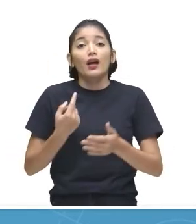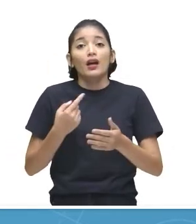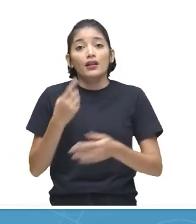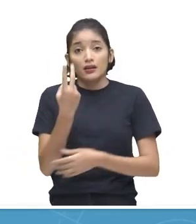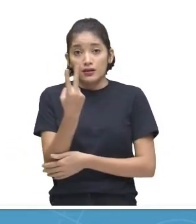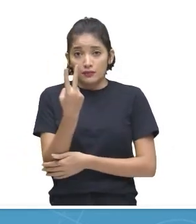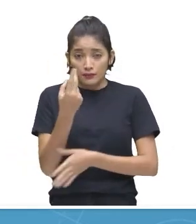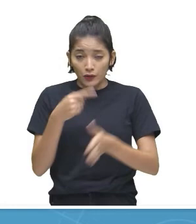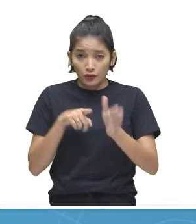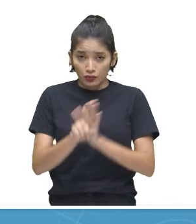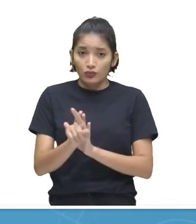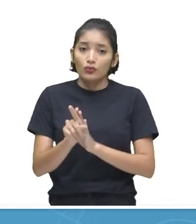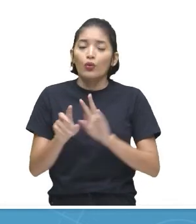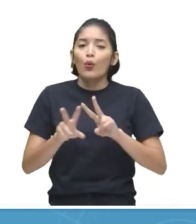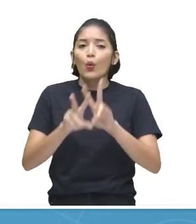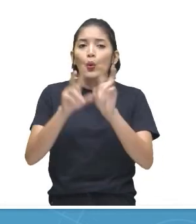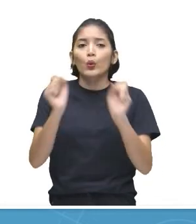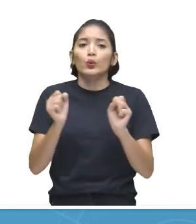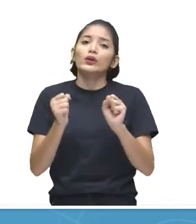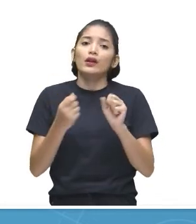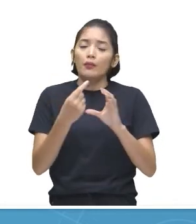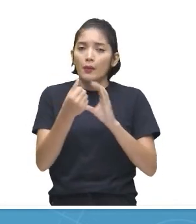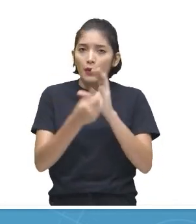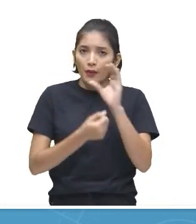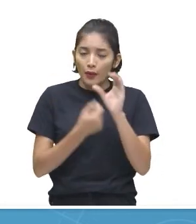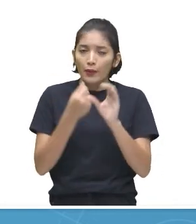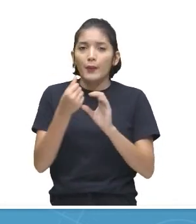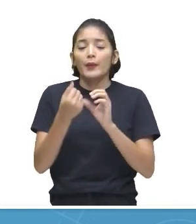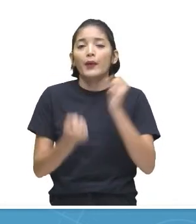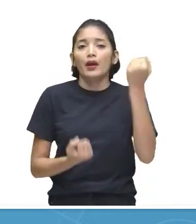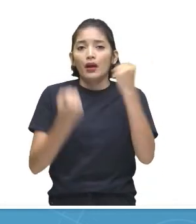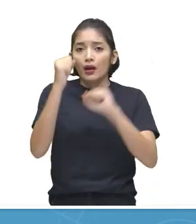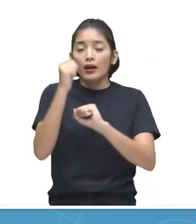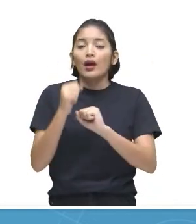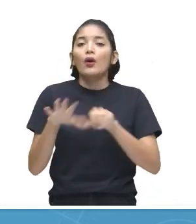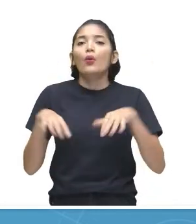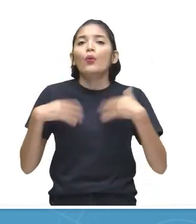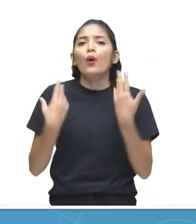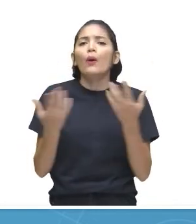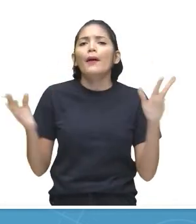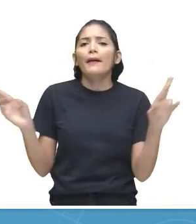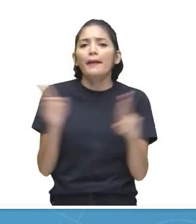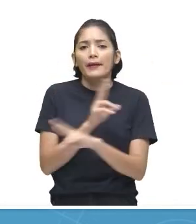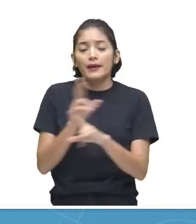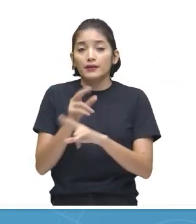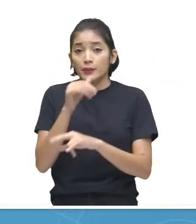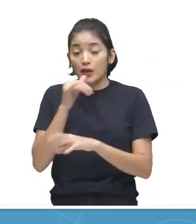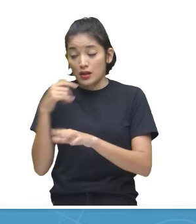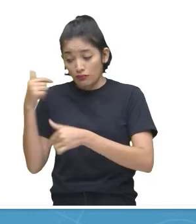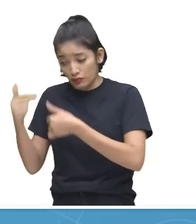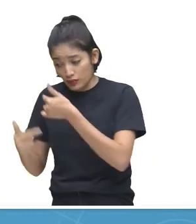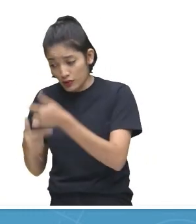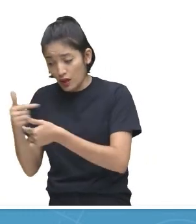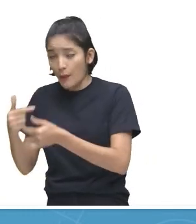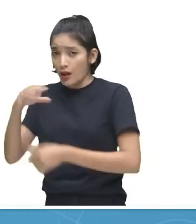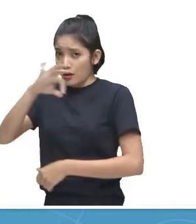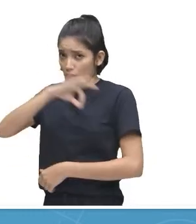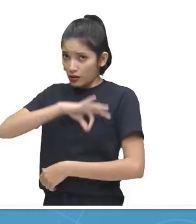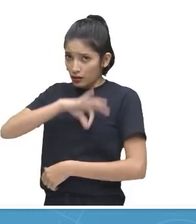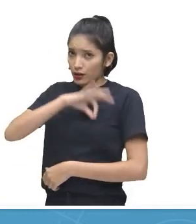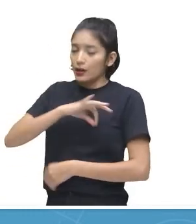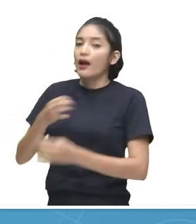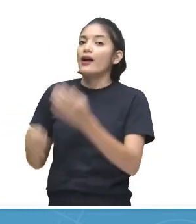sobre o capitalismo industrial, vocês iam falar um pouco sobre essa relação, né, do trabalhador assalariado, ou seja,